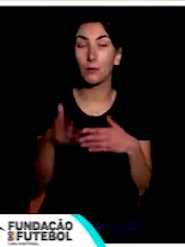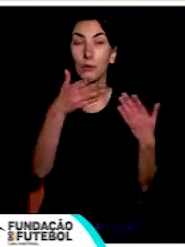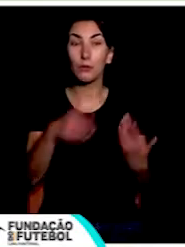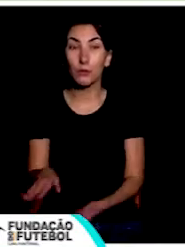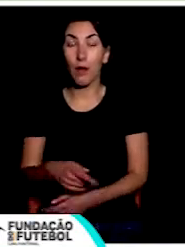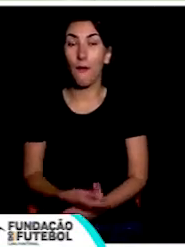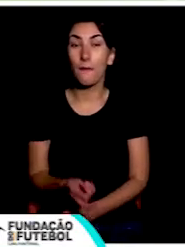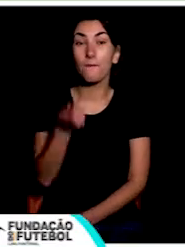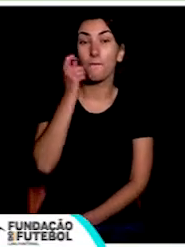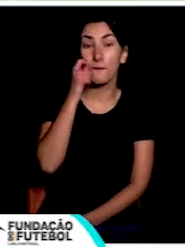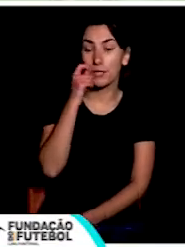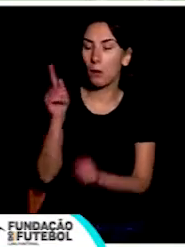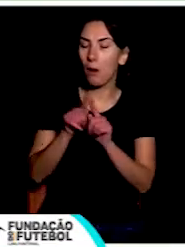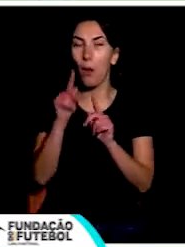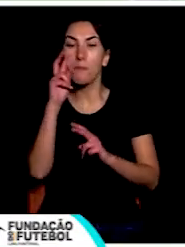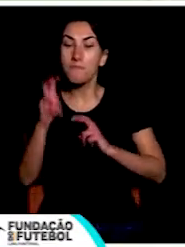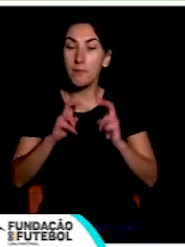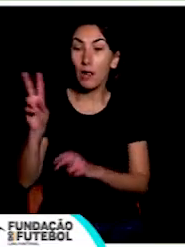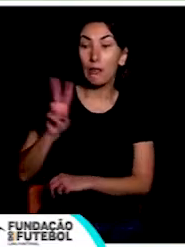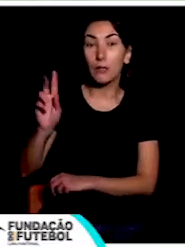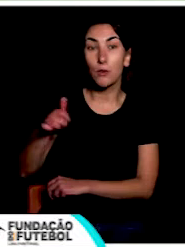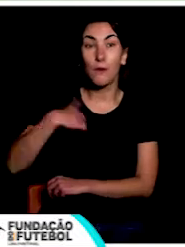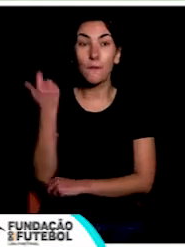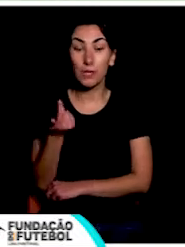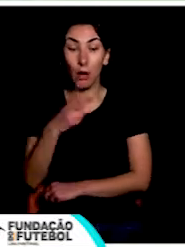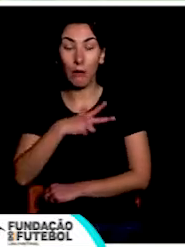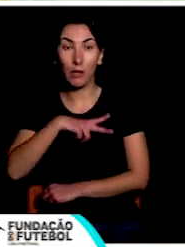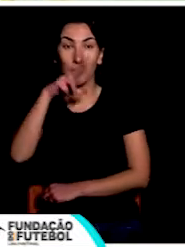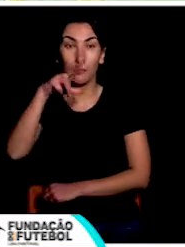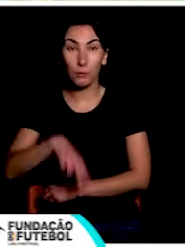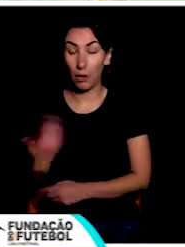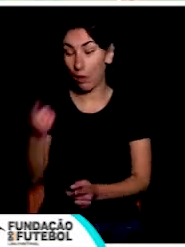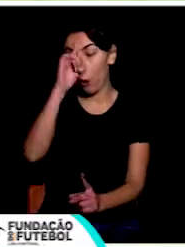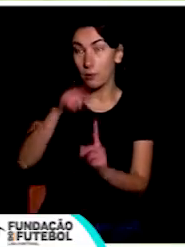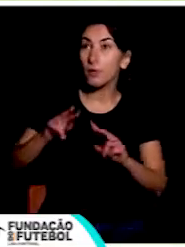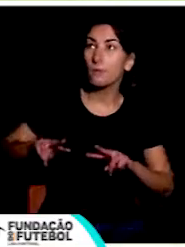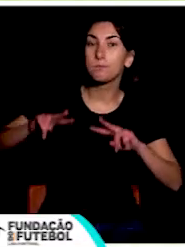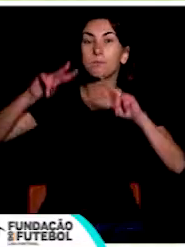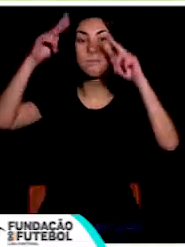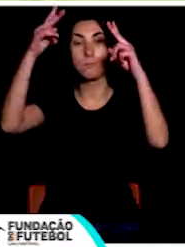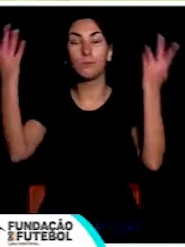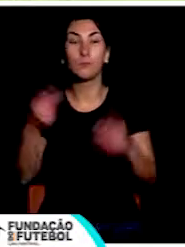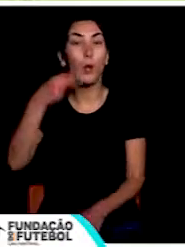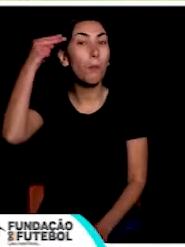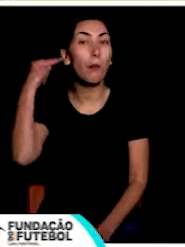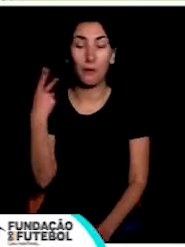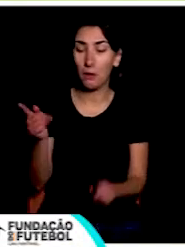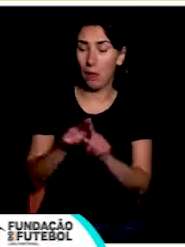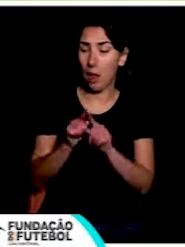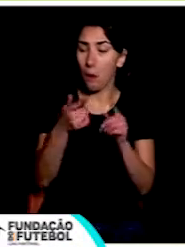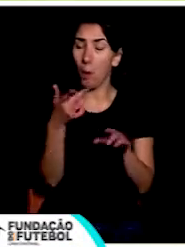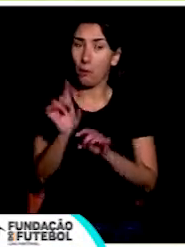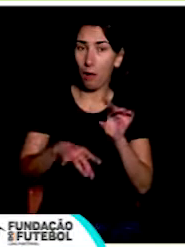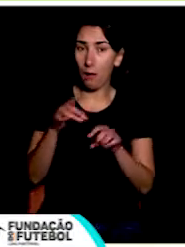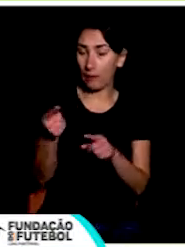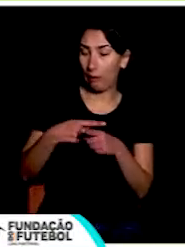Na abertura da jornada, Académico Viseu vai à procura da segunda vitória na Liga Portugal Sabsega para subir na classificação. O Penafiel